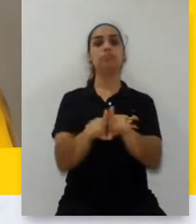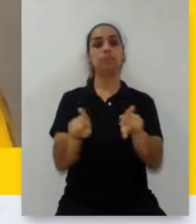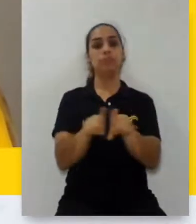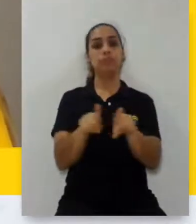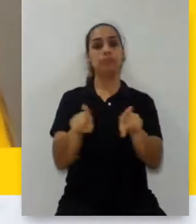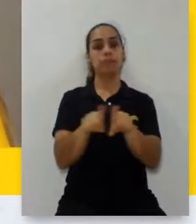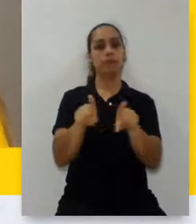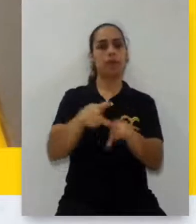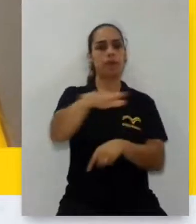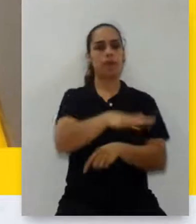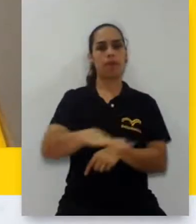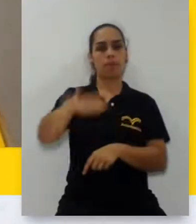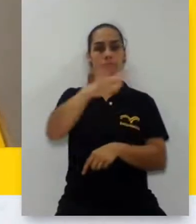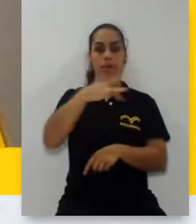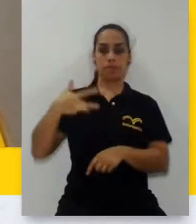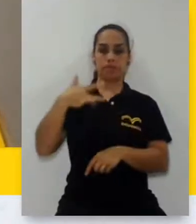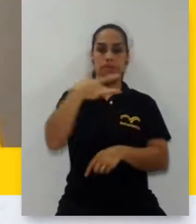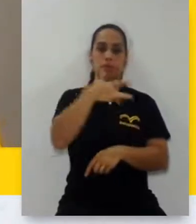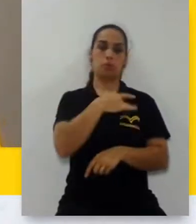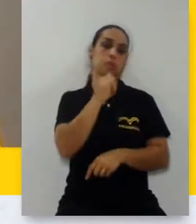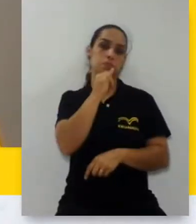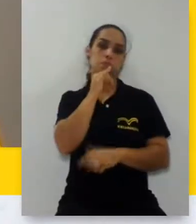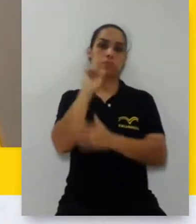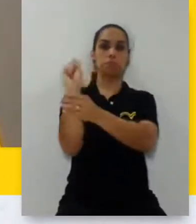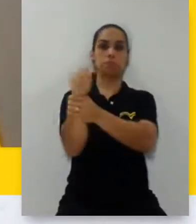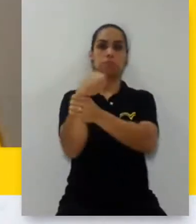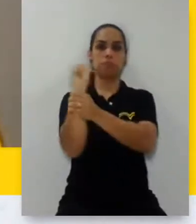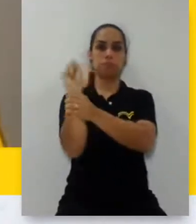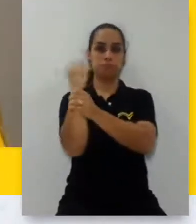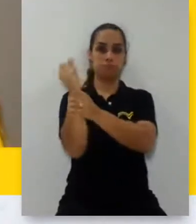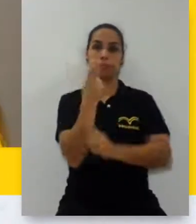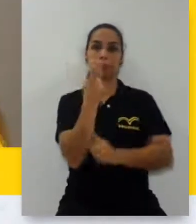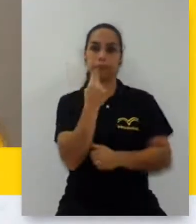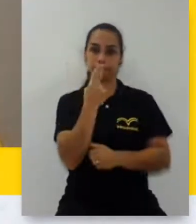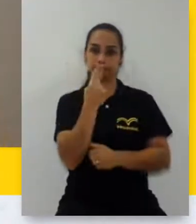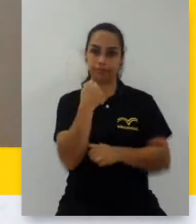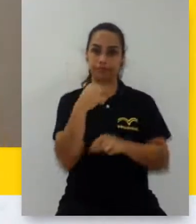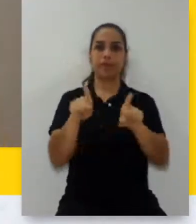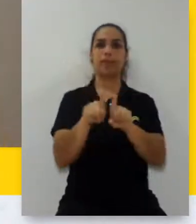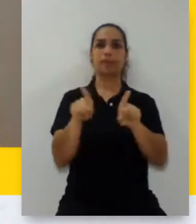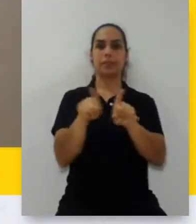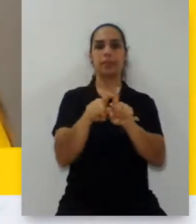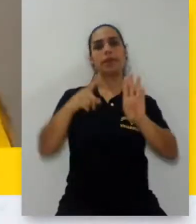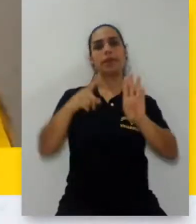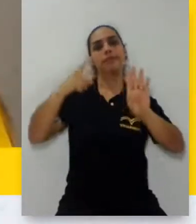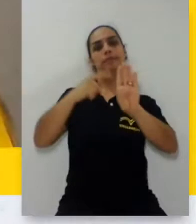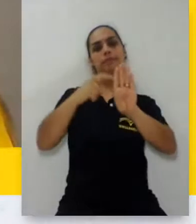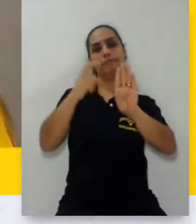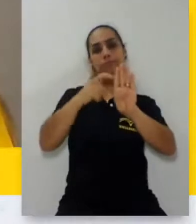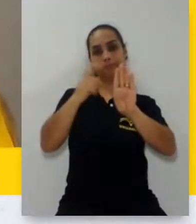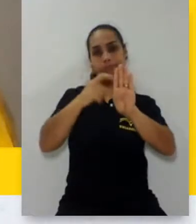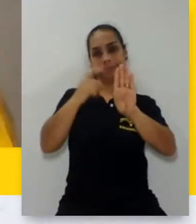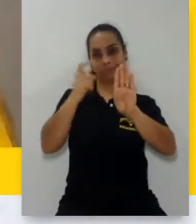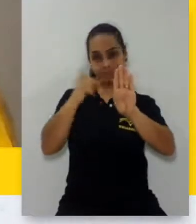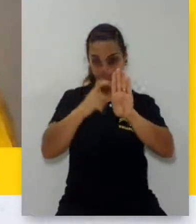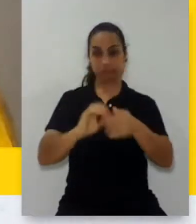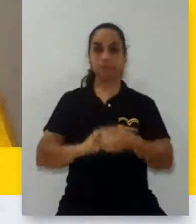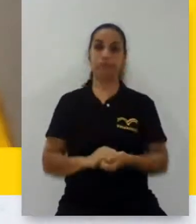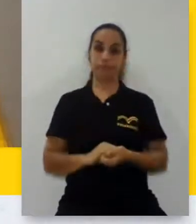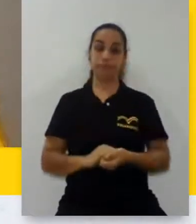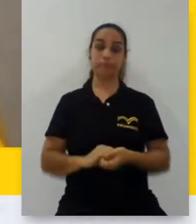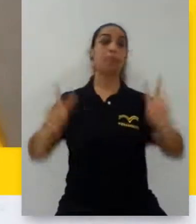como fisioterapia, nutrição e biomedicina. Como eu disse, essa temática ela é